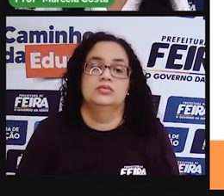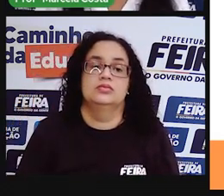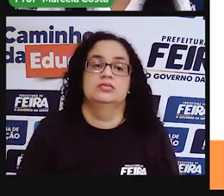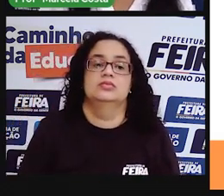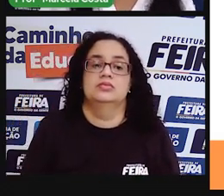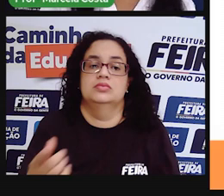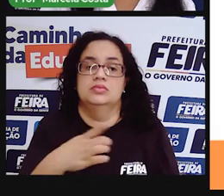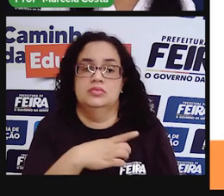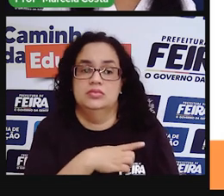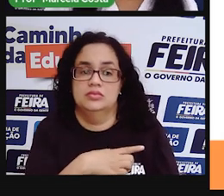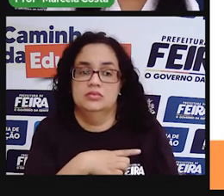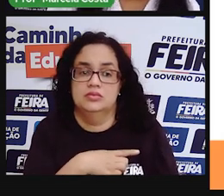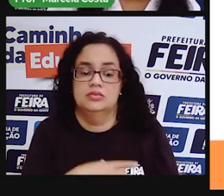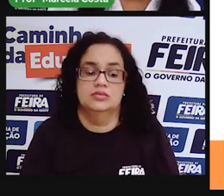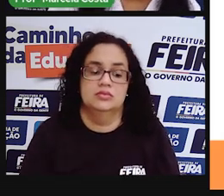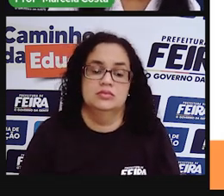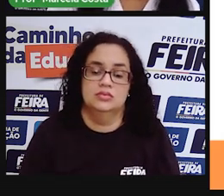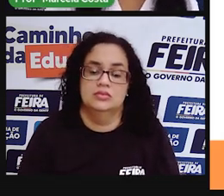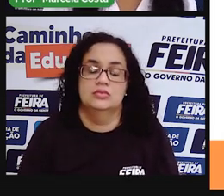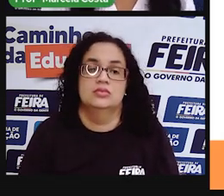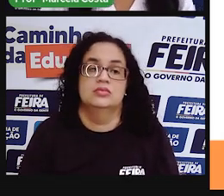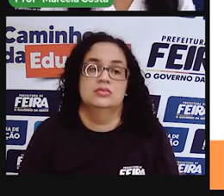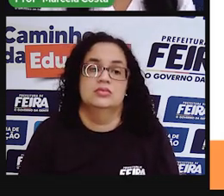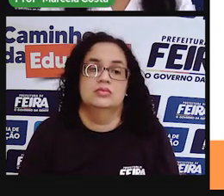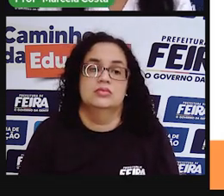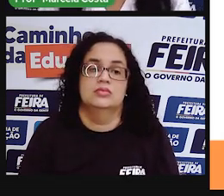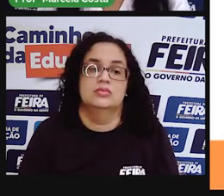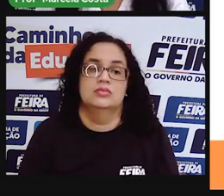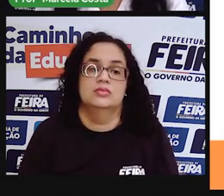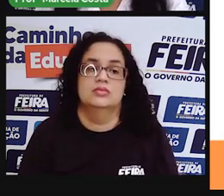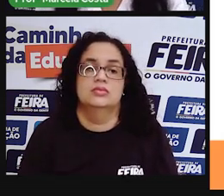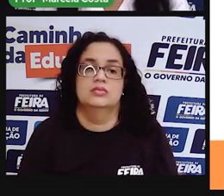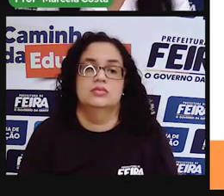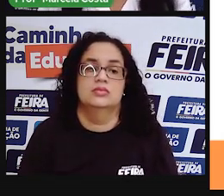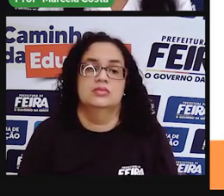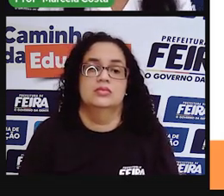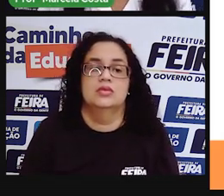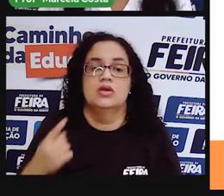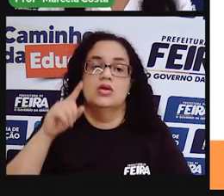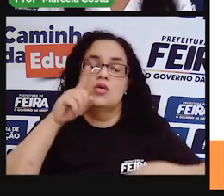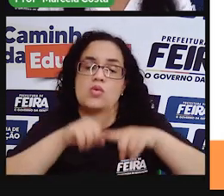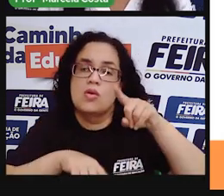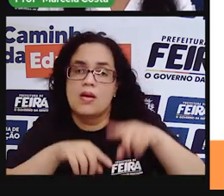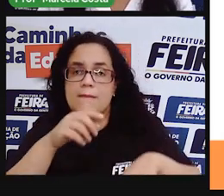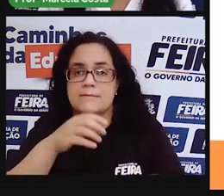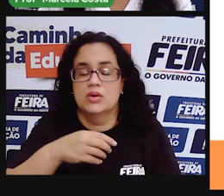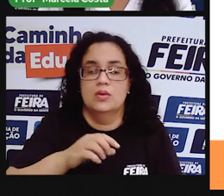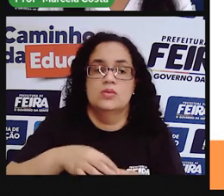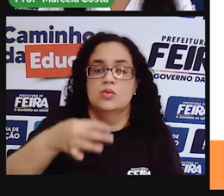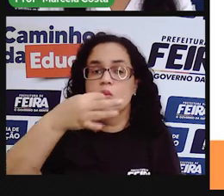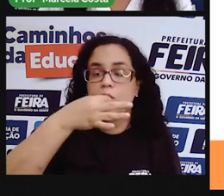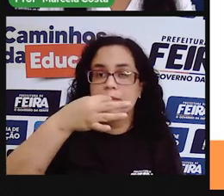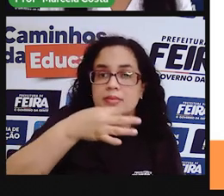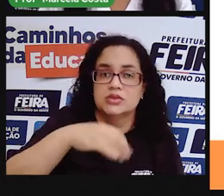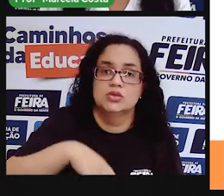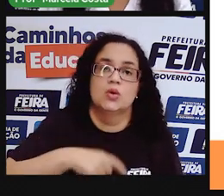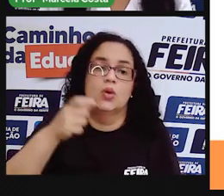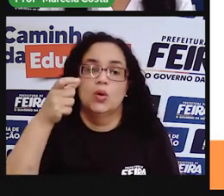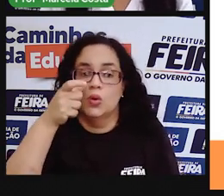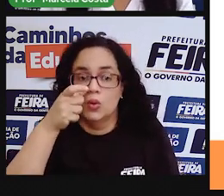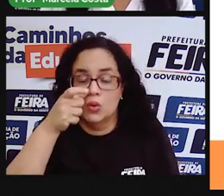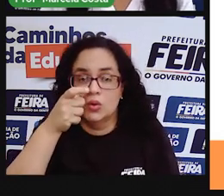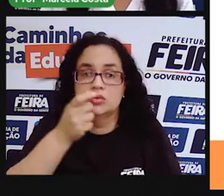na embalagem do seu lanche, do salgadinho, do biscoito, ou seja, num outro